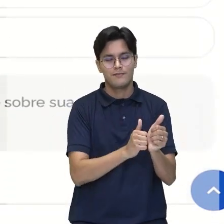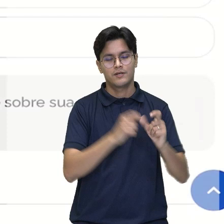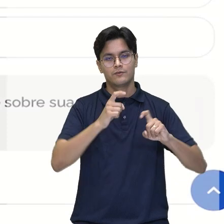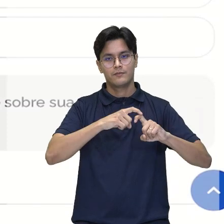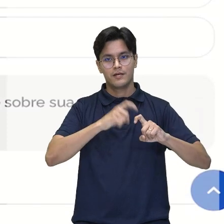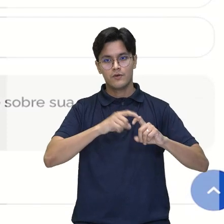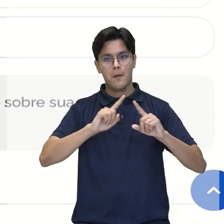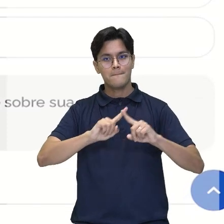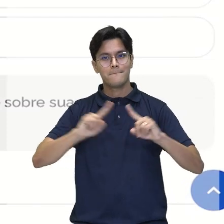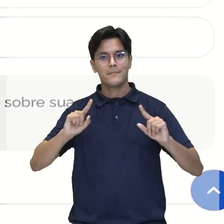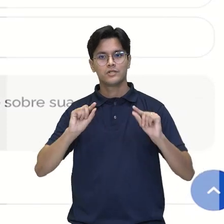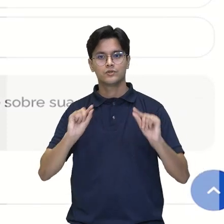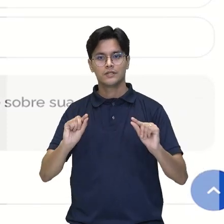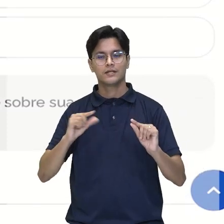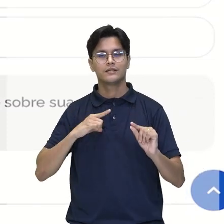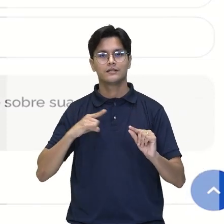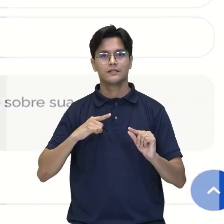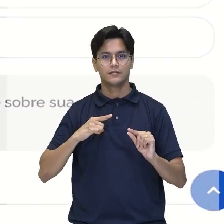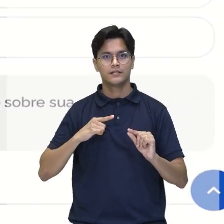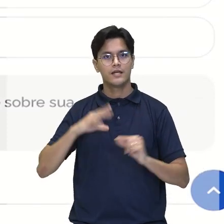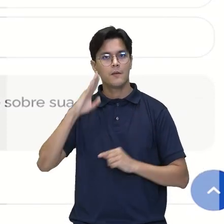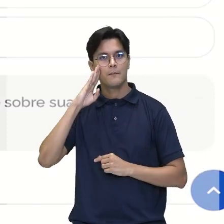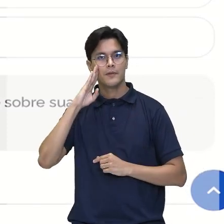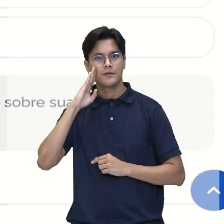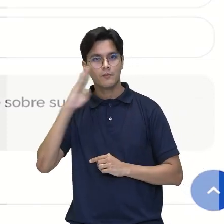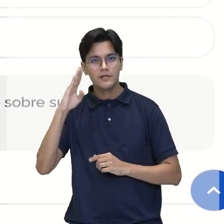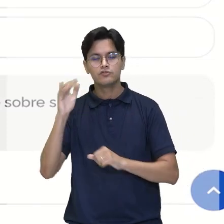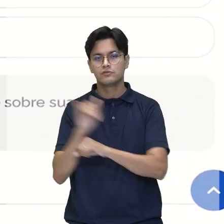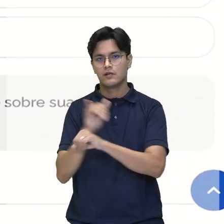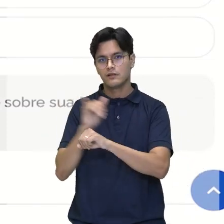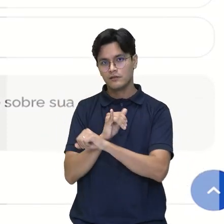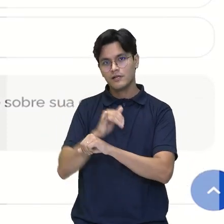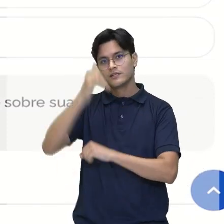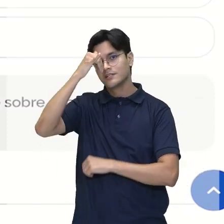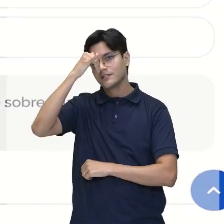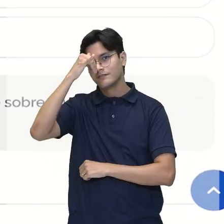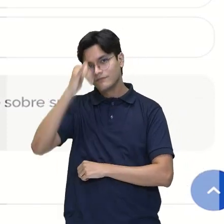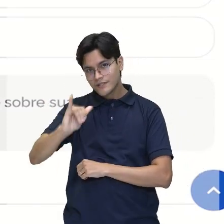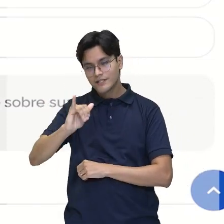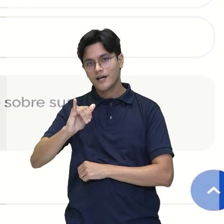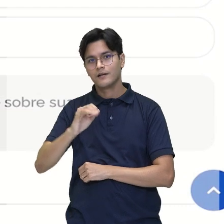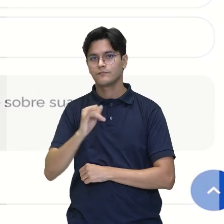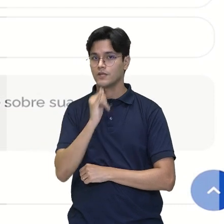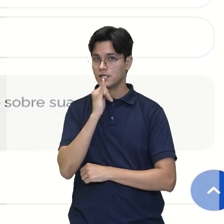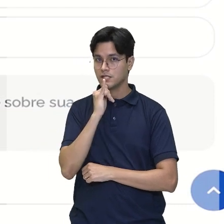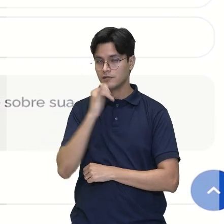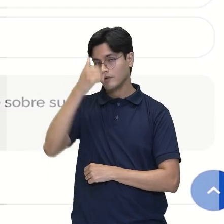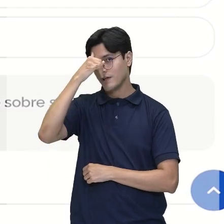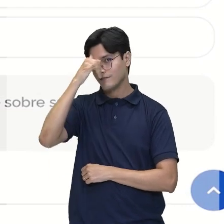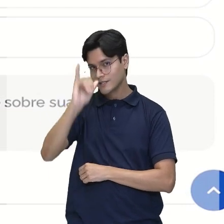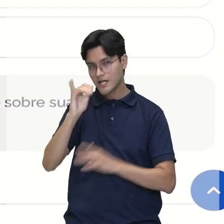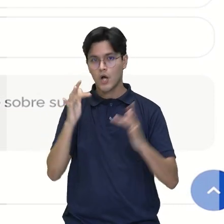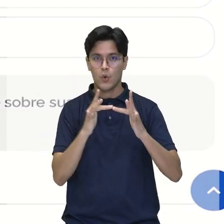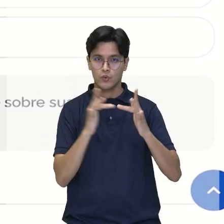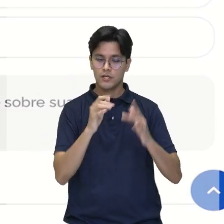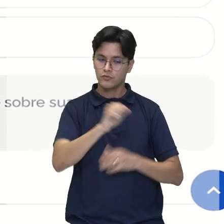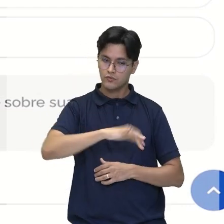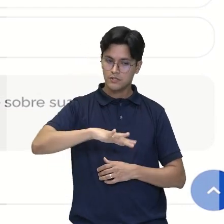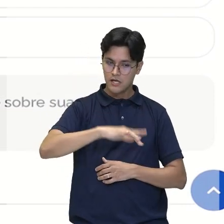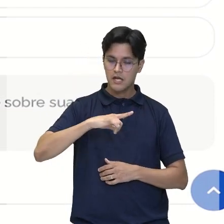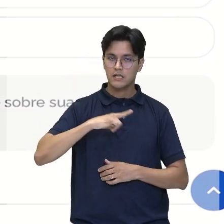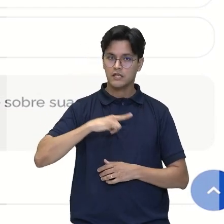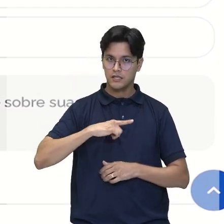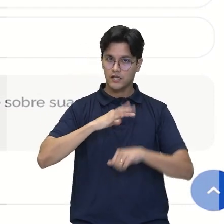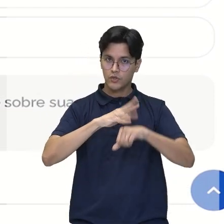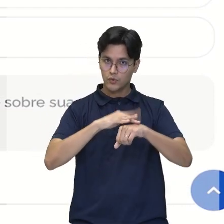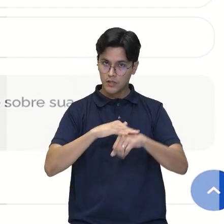nós temos aí principalmente a prevenção, que é evitar o contato com áreas de ocorrência, usar roupas que cubram a